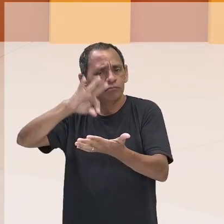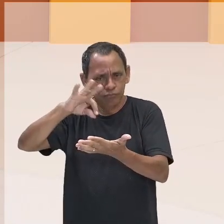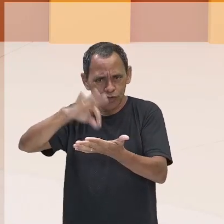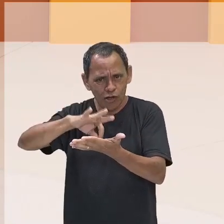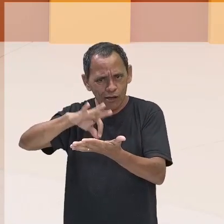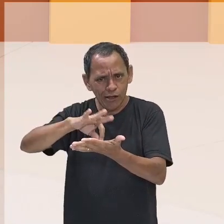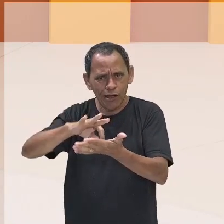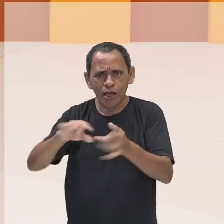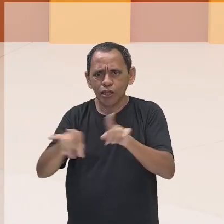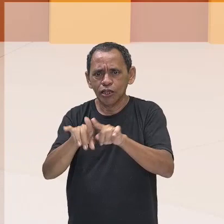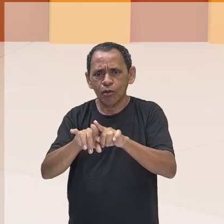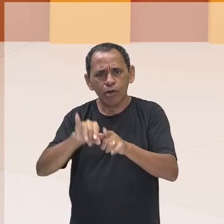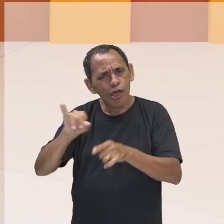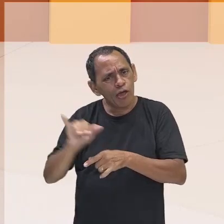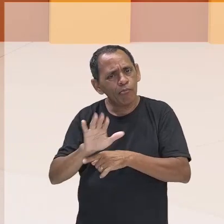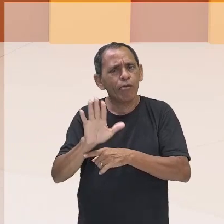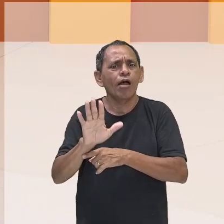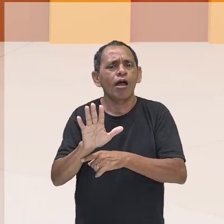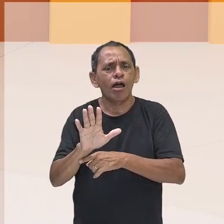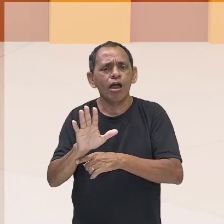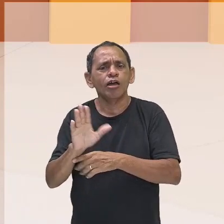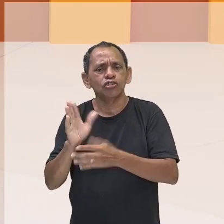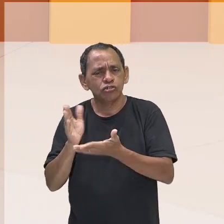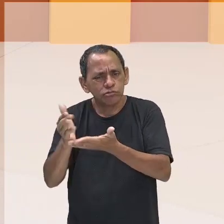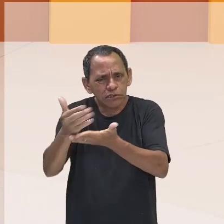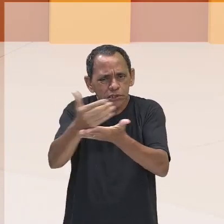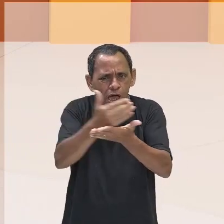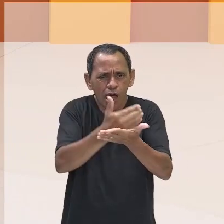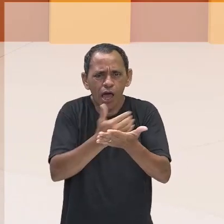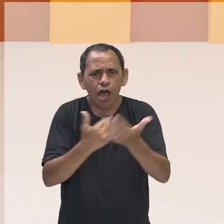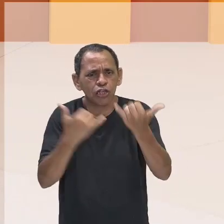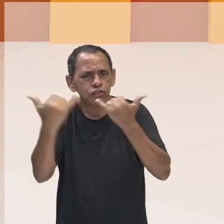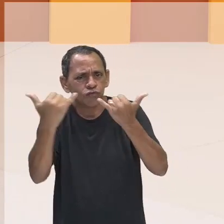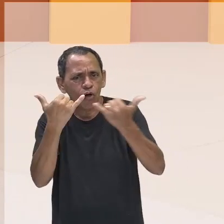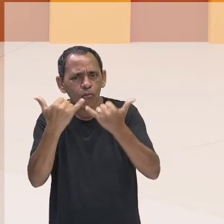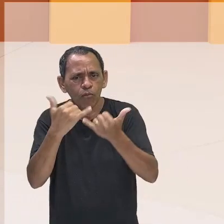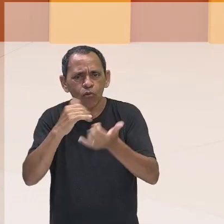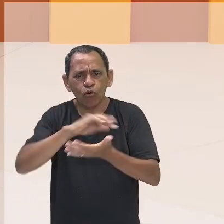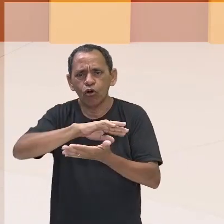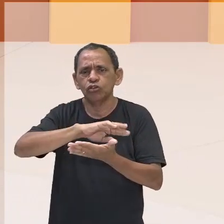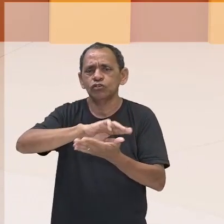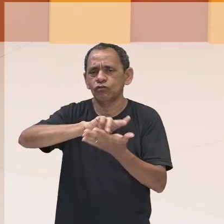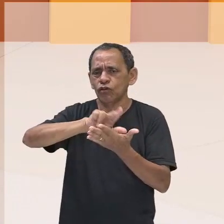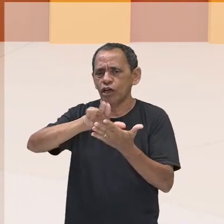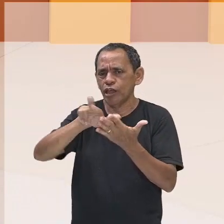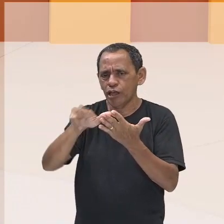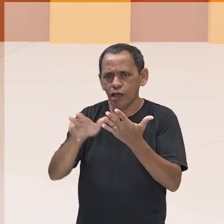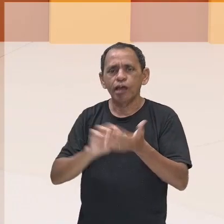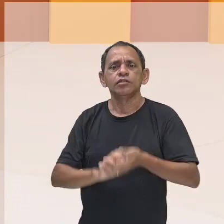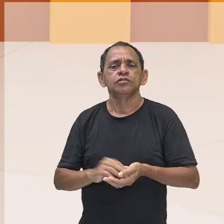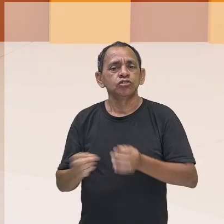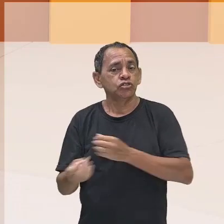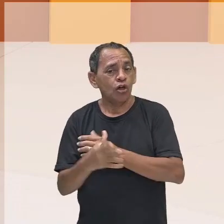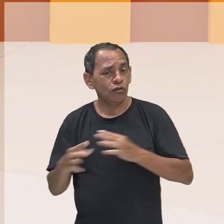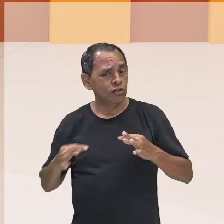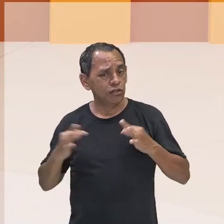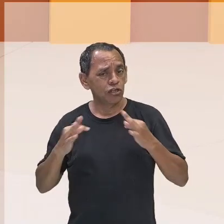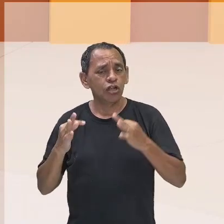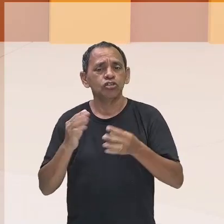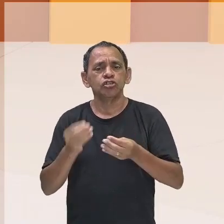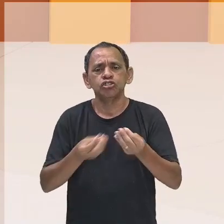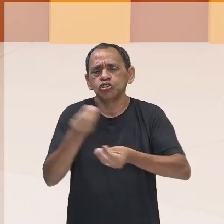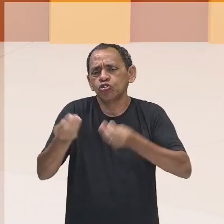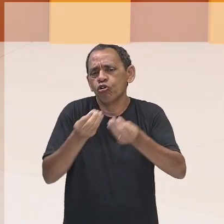de imageamento e assim por diante, tá? Então, quando a gente fala sobre as novas tecnologias de representação do espaço, nós estamos